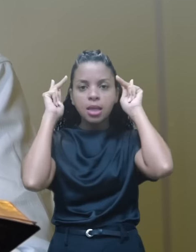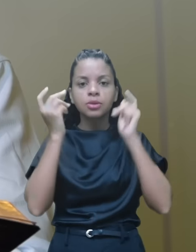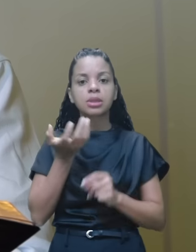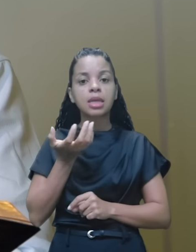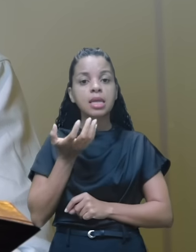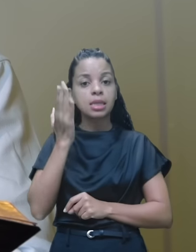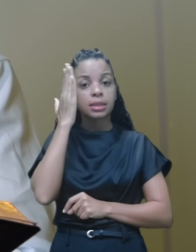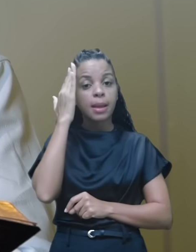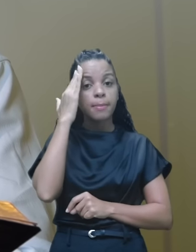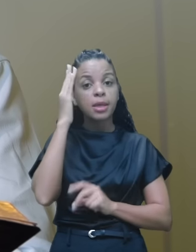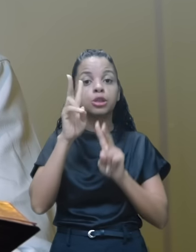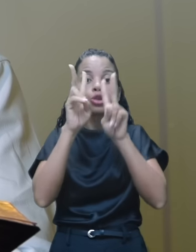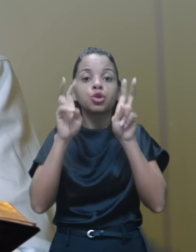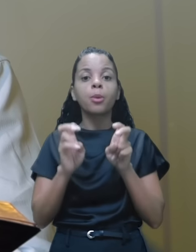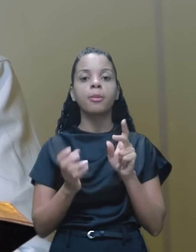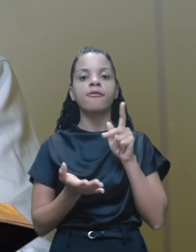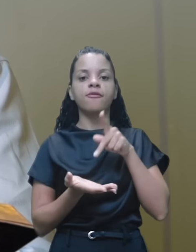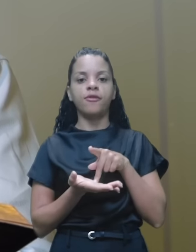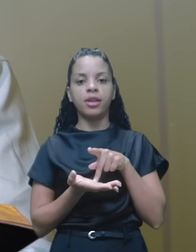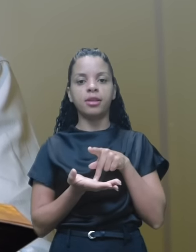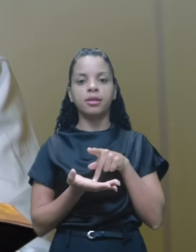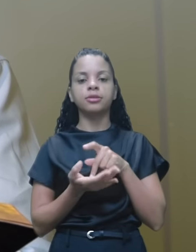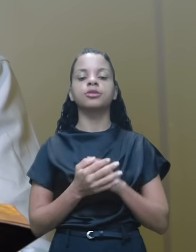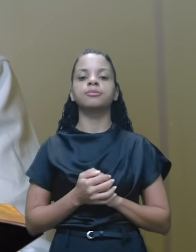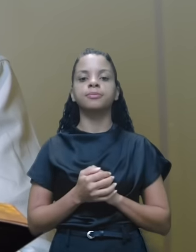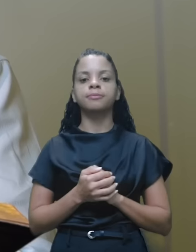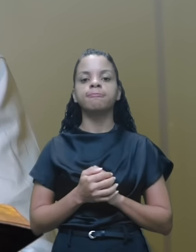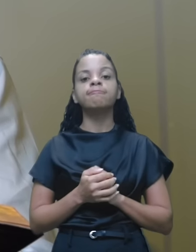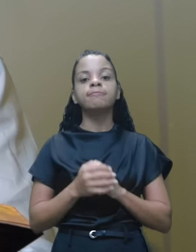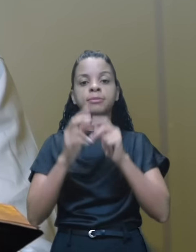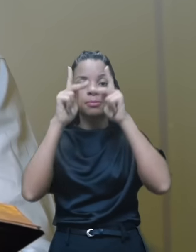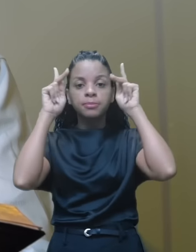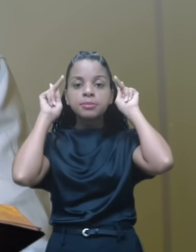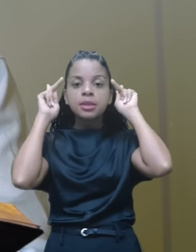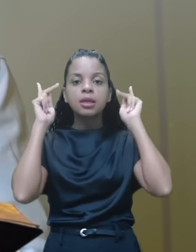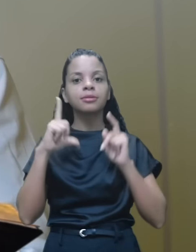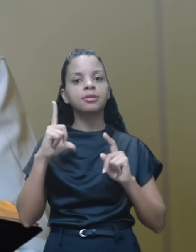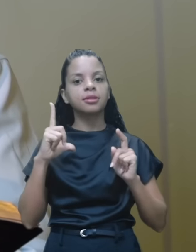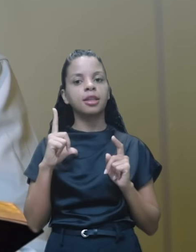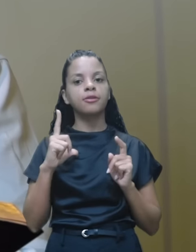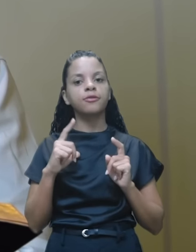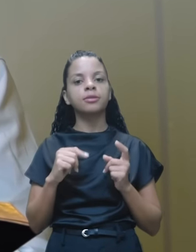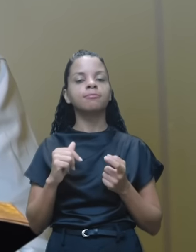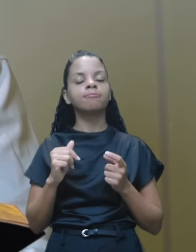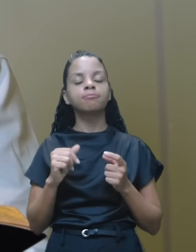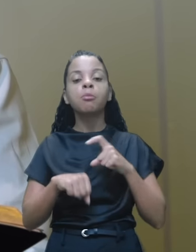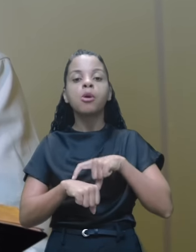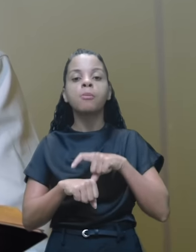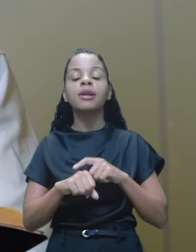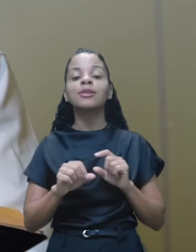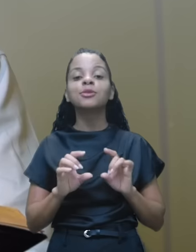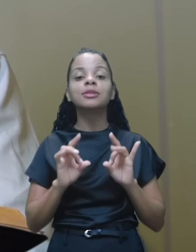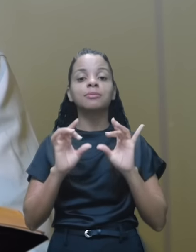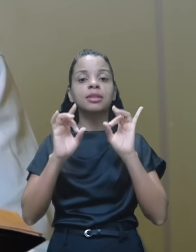verdade. Pilatos teve um privilégio muito grande. Imagina quantas pessoas, na época de Cristo,